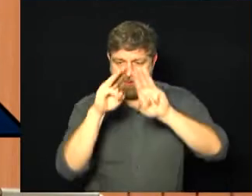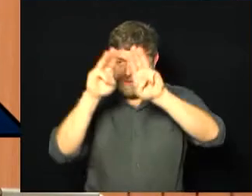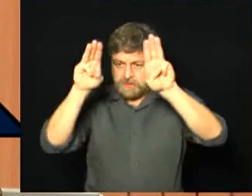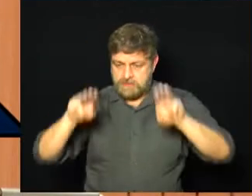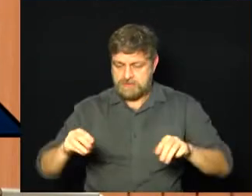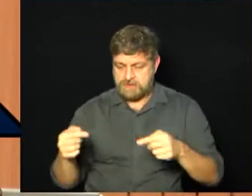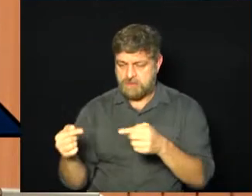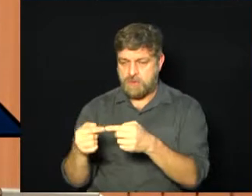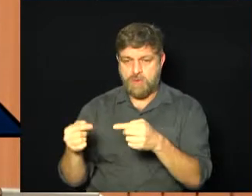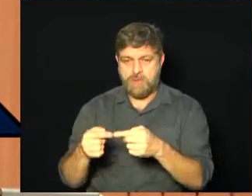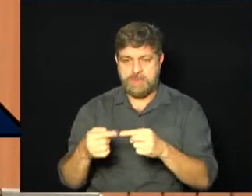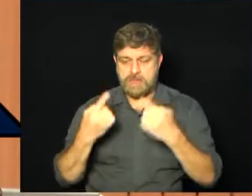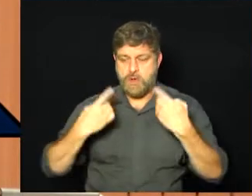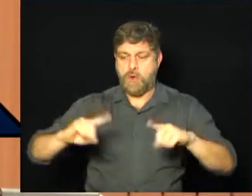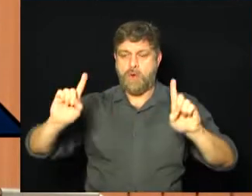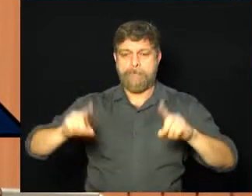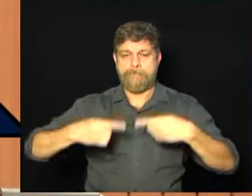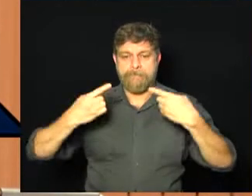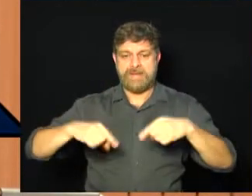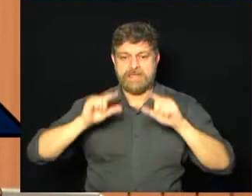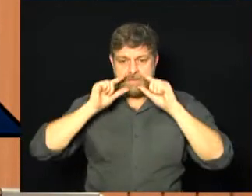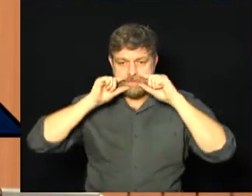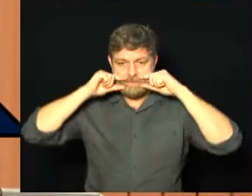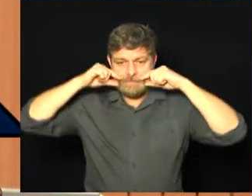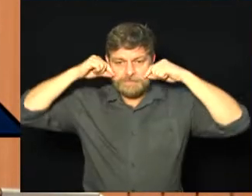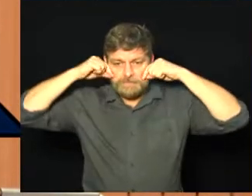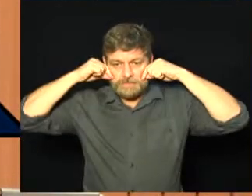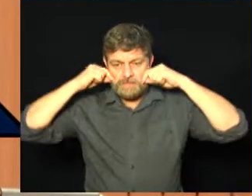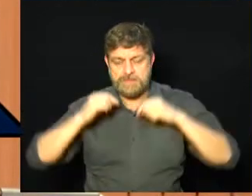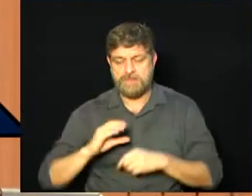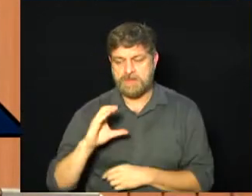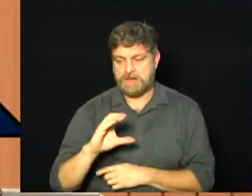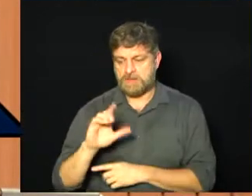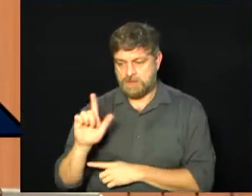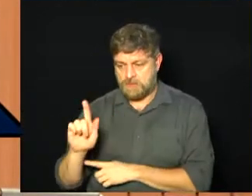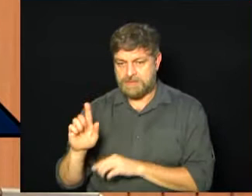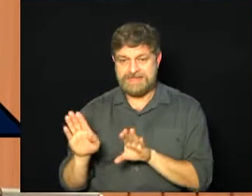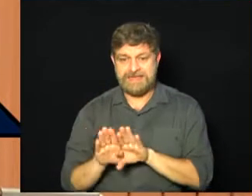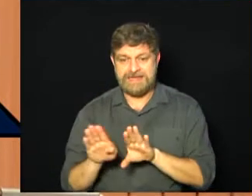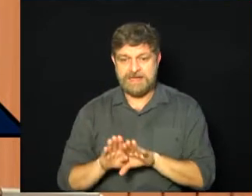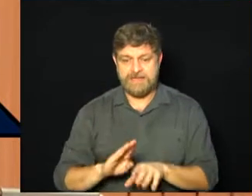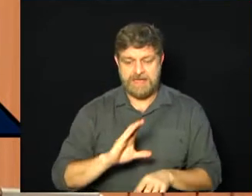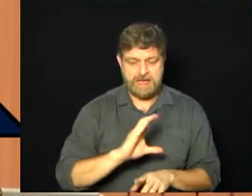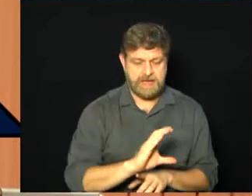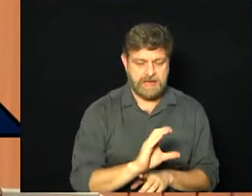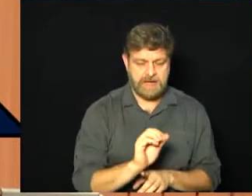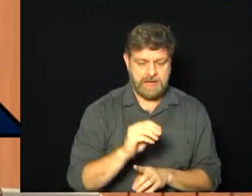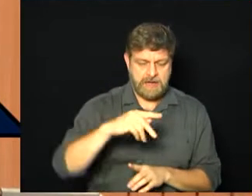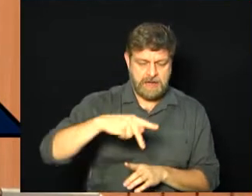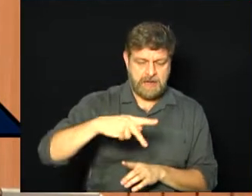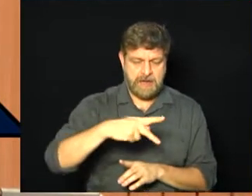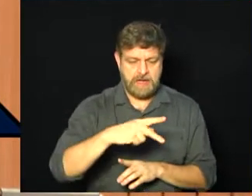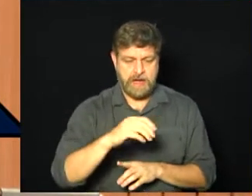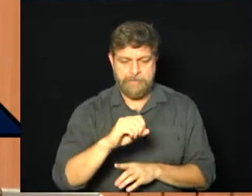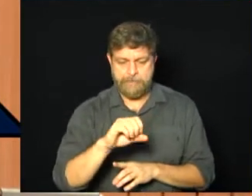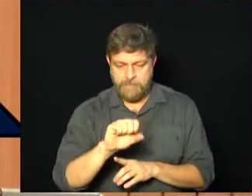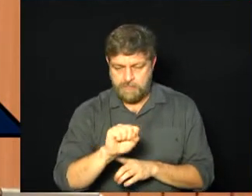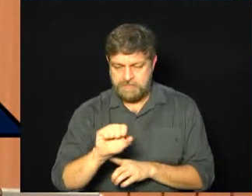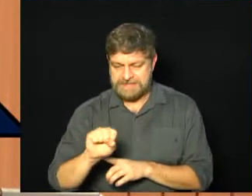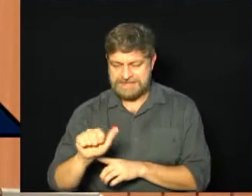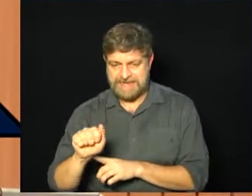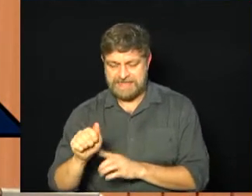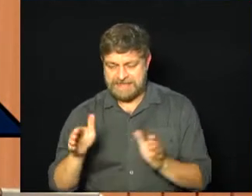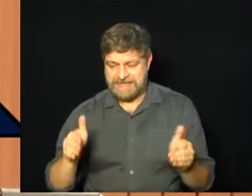Carlos Gomes e a Campos Sales. Conta também com galeria de arte, sala de